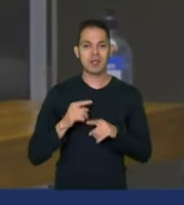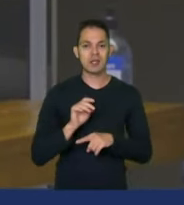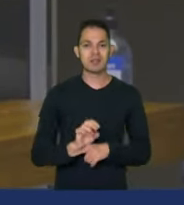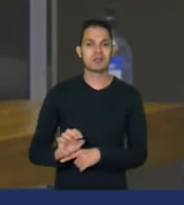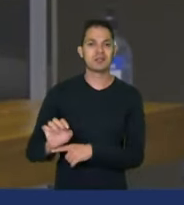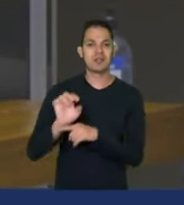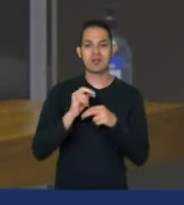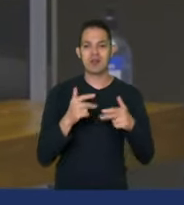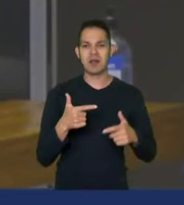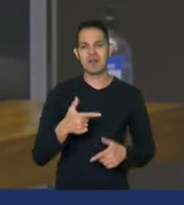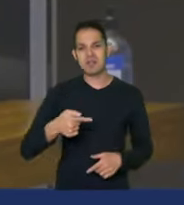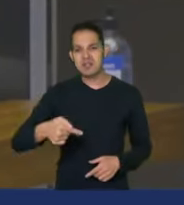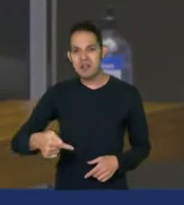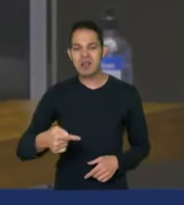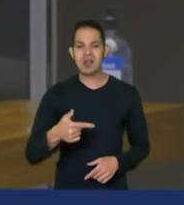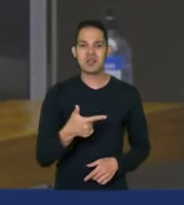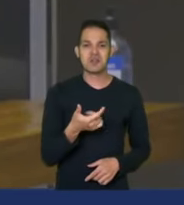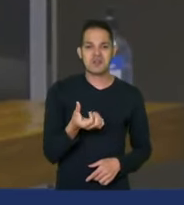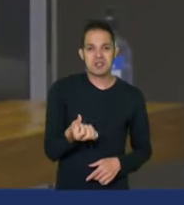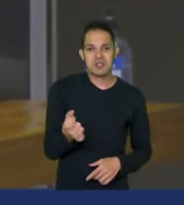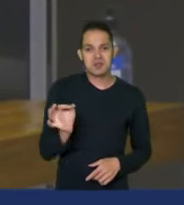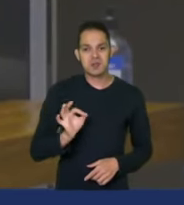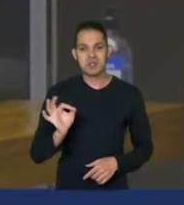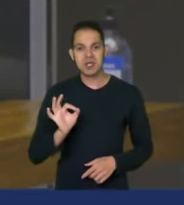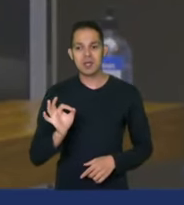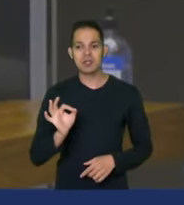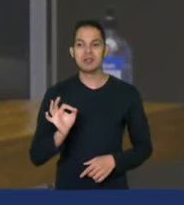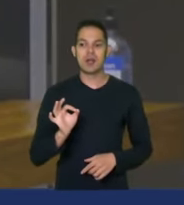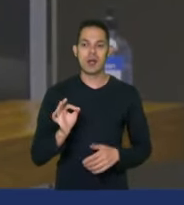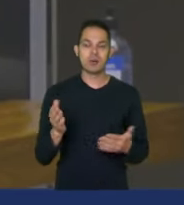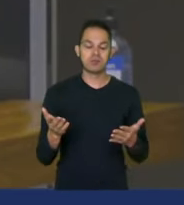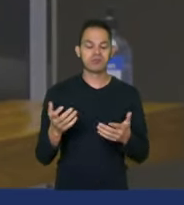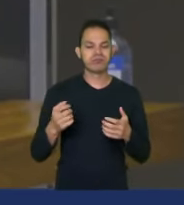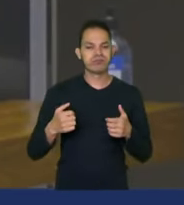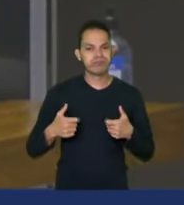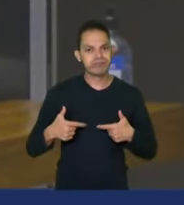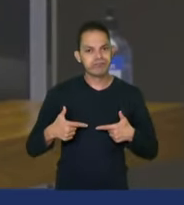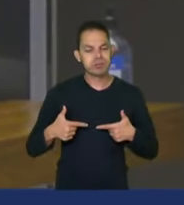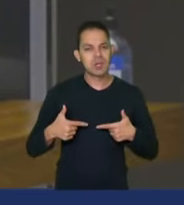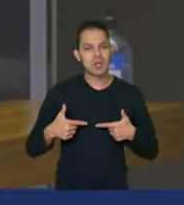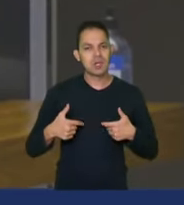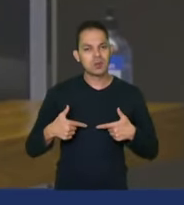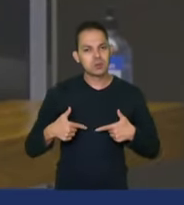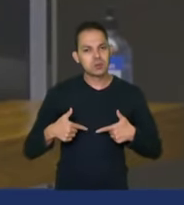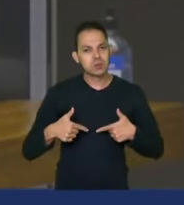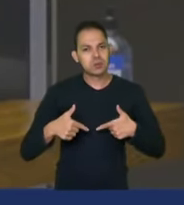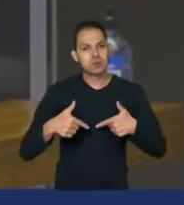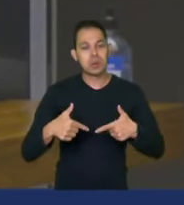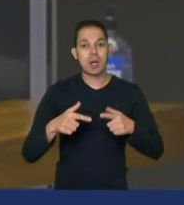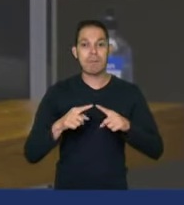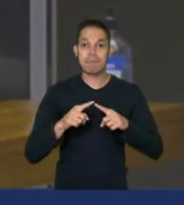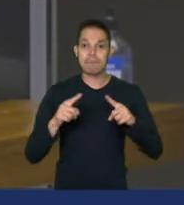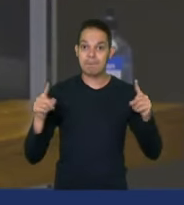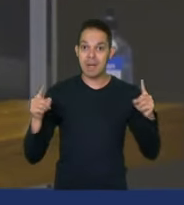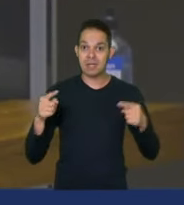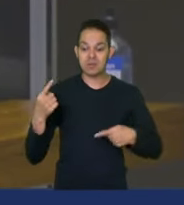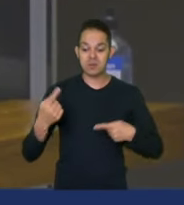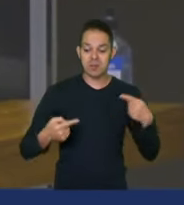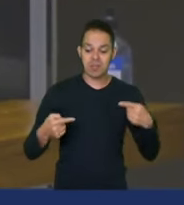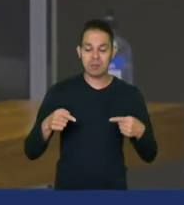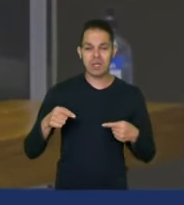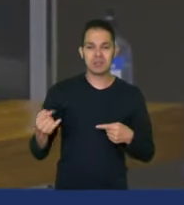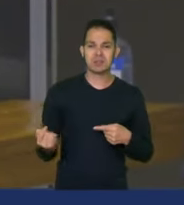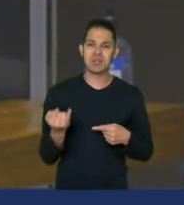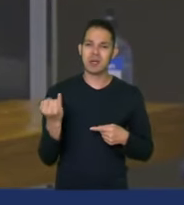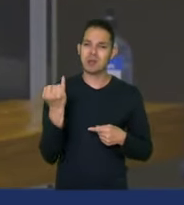eram 27%, 26%, e essa foi uma batalha travada, mas o debate é o mais importante para que a gente